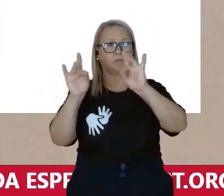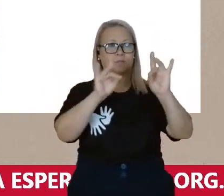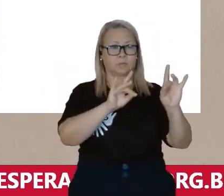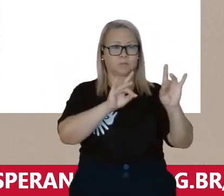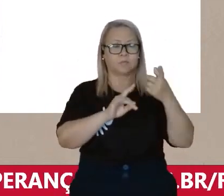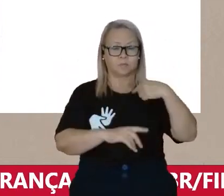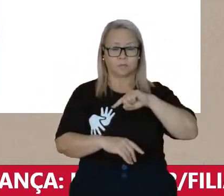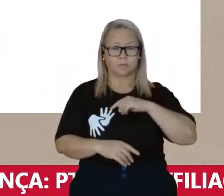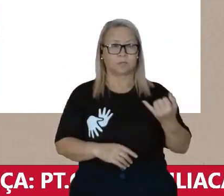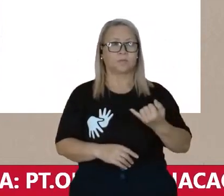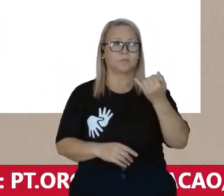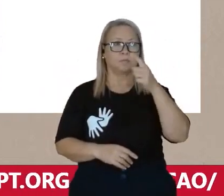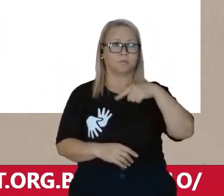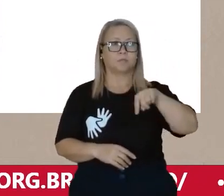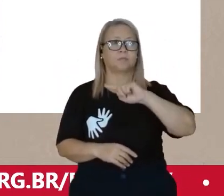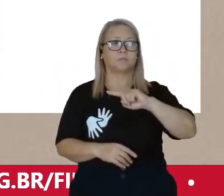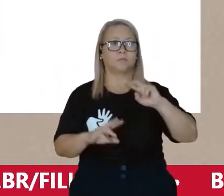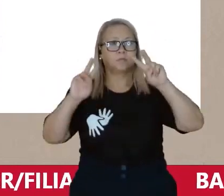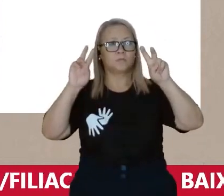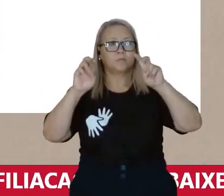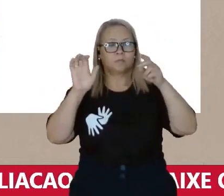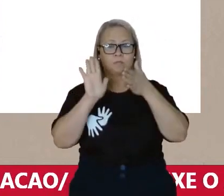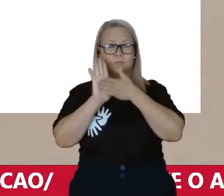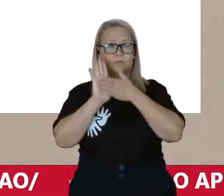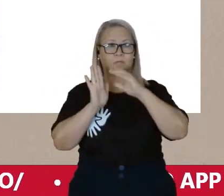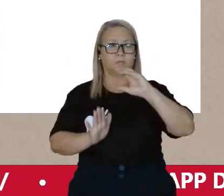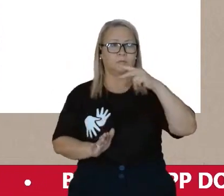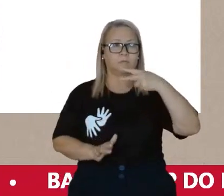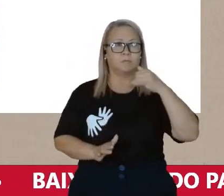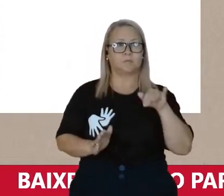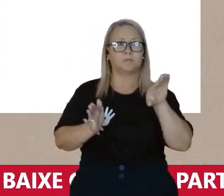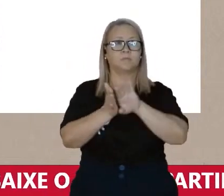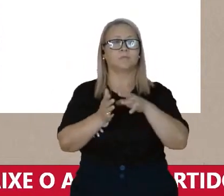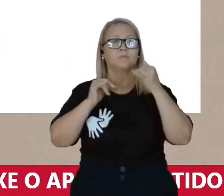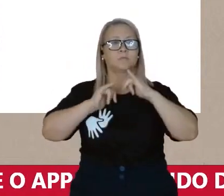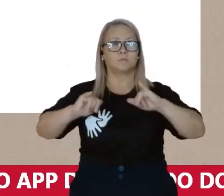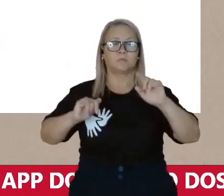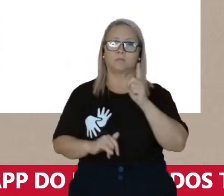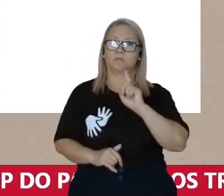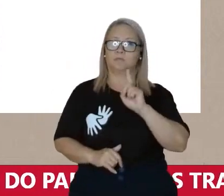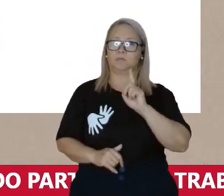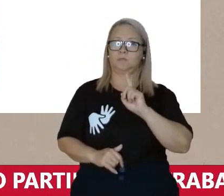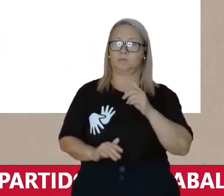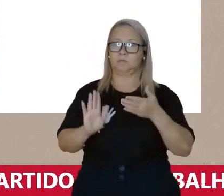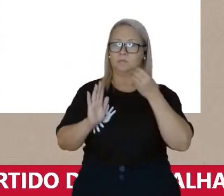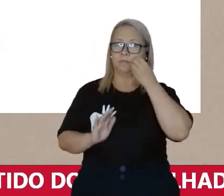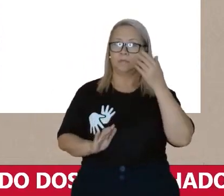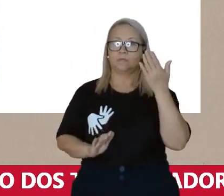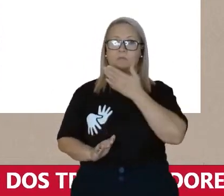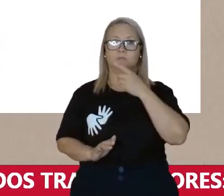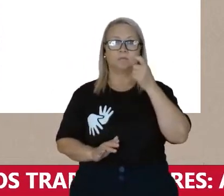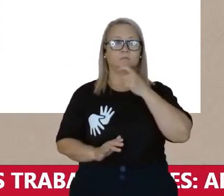para isso. Na hora que o assunto entrava em pauta na CPI, a gente chegava lá e dizia: não foi bem assim, olha aqui a prova de que ele está